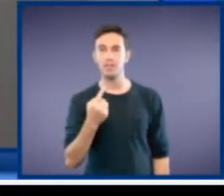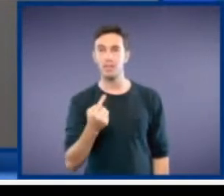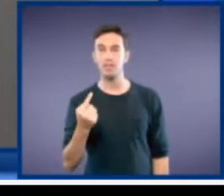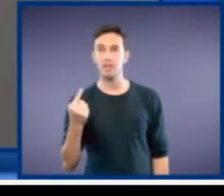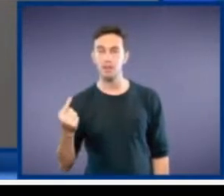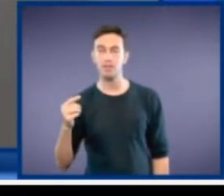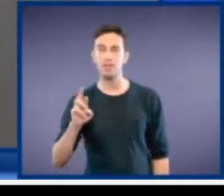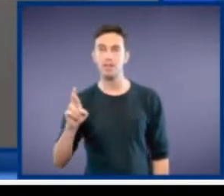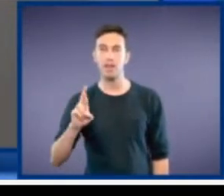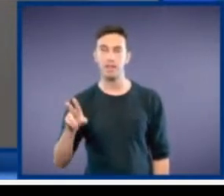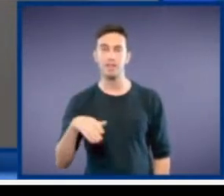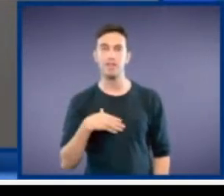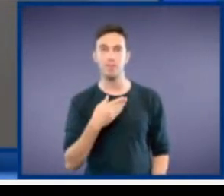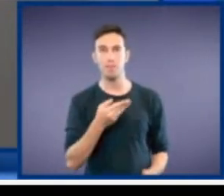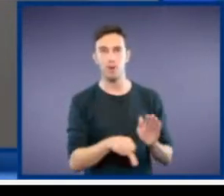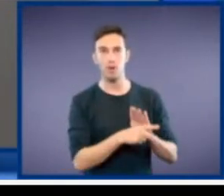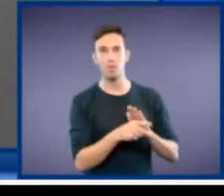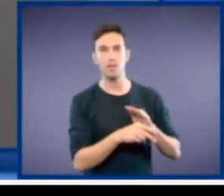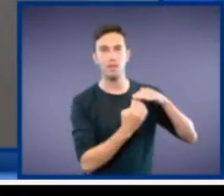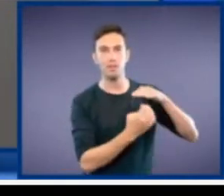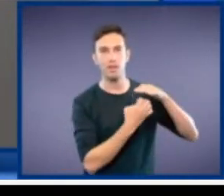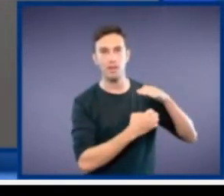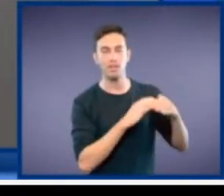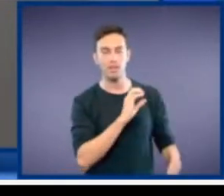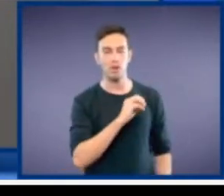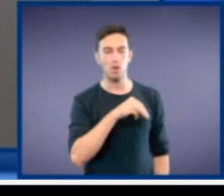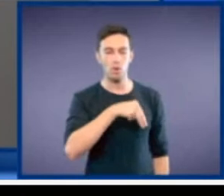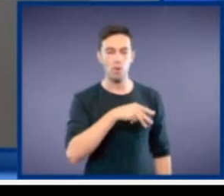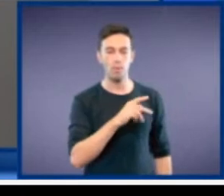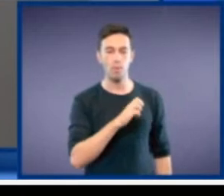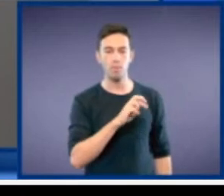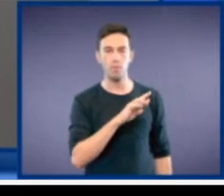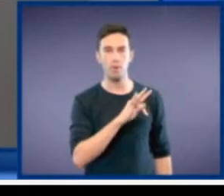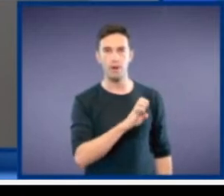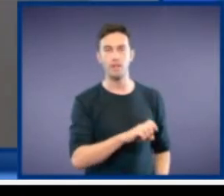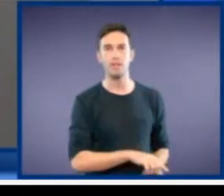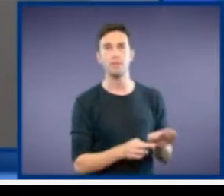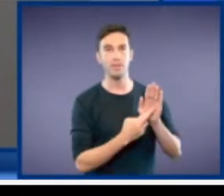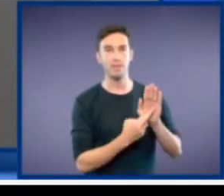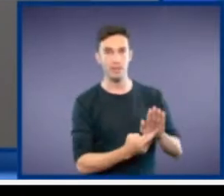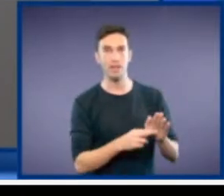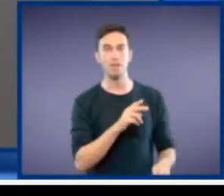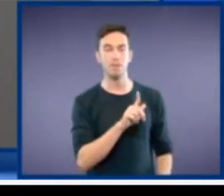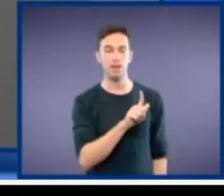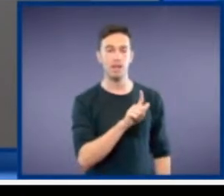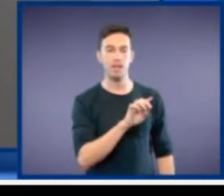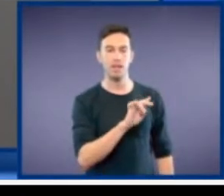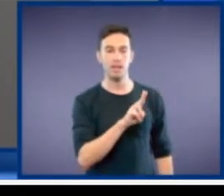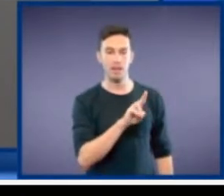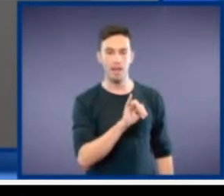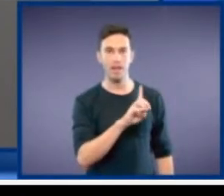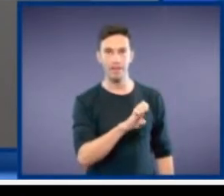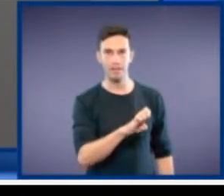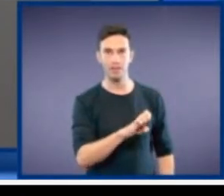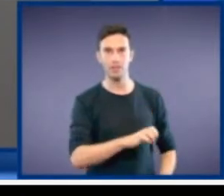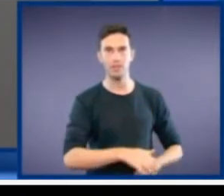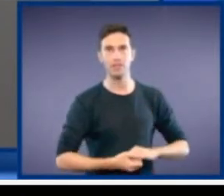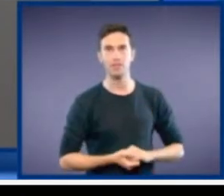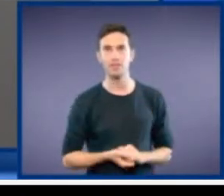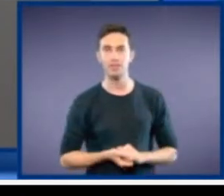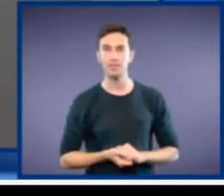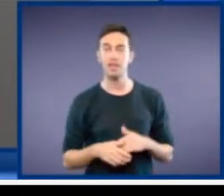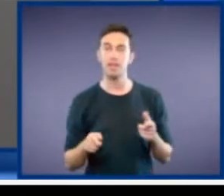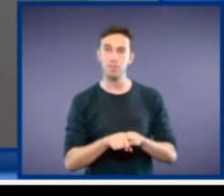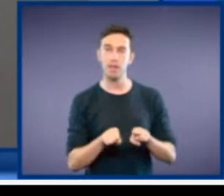R$ 25.755.111, ofertado pela proponente Comporte Participações S.A., representada pela corretora Guide. Também em